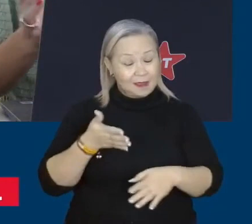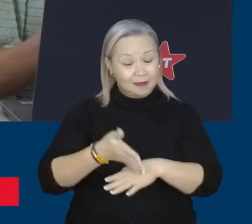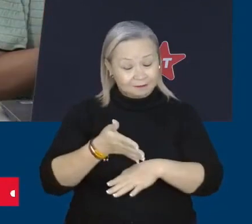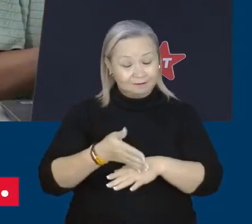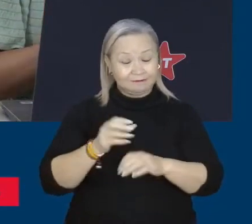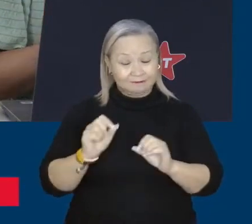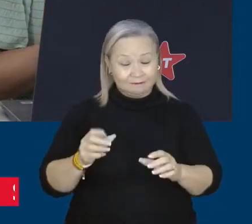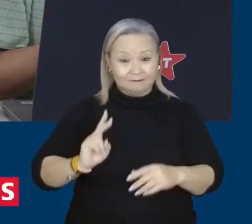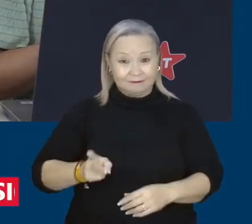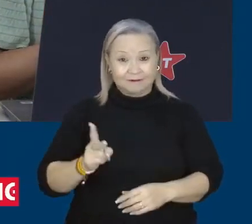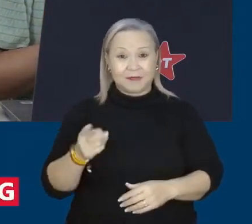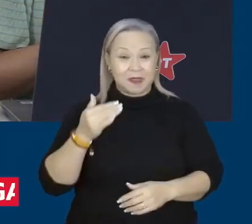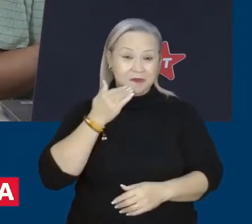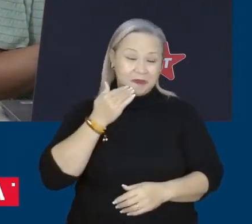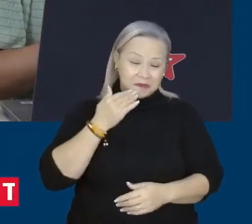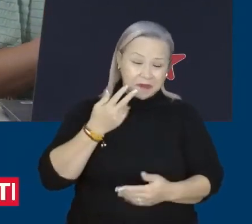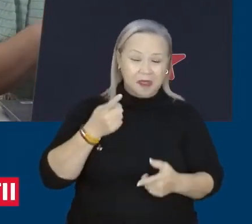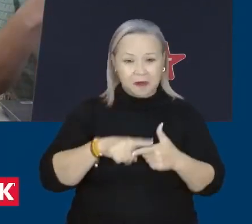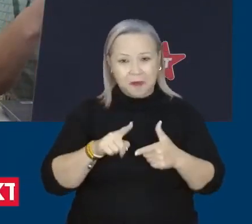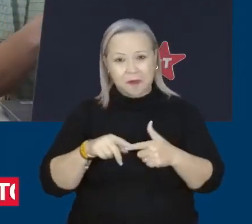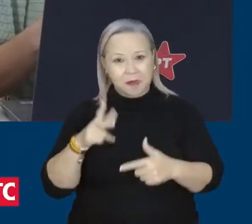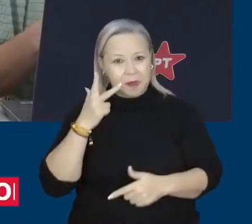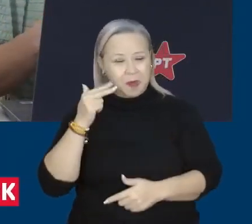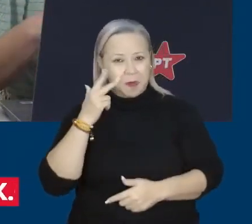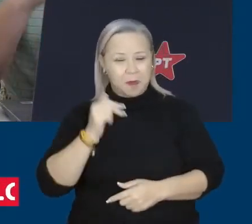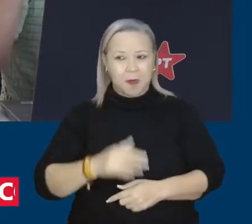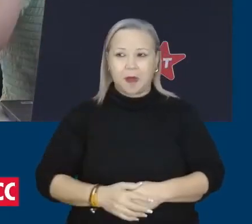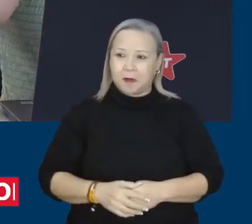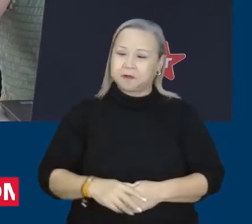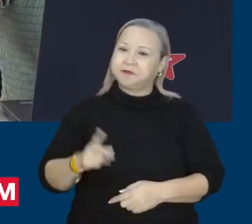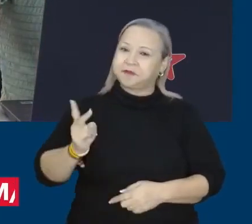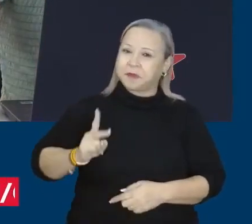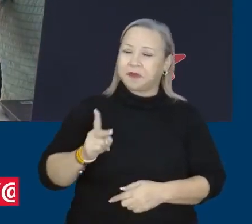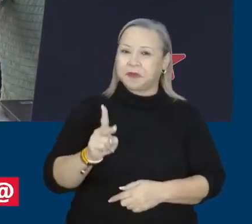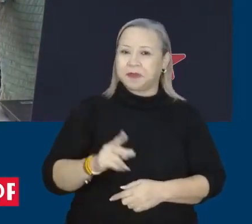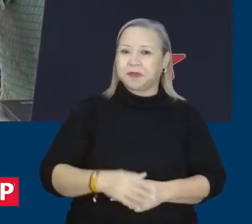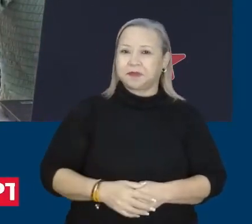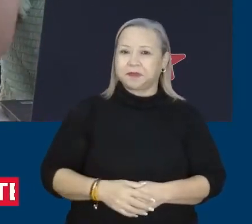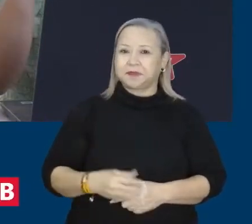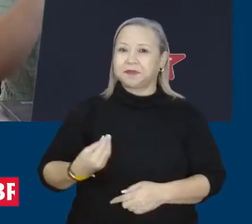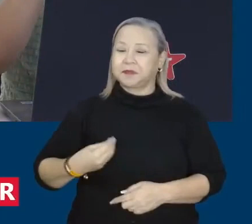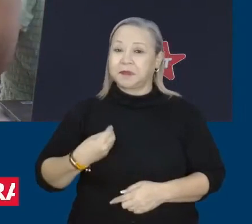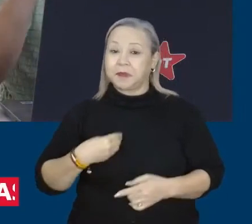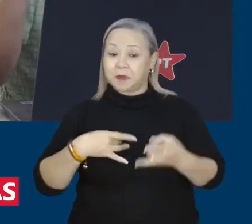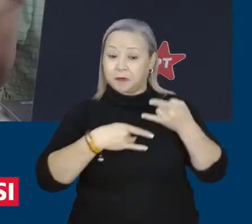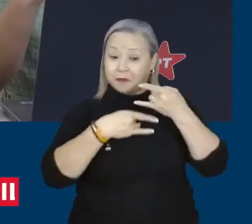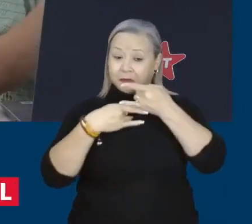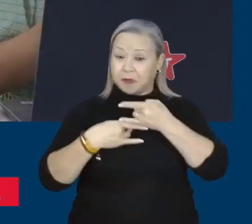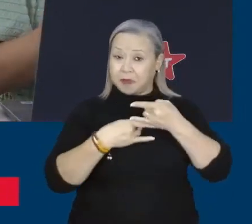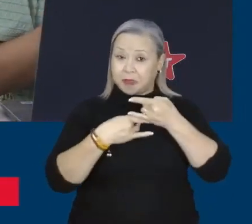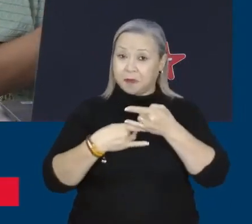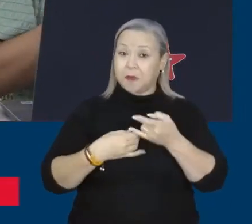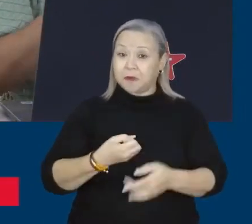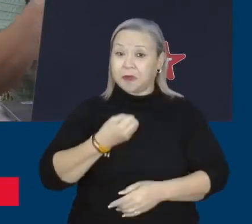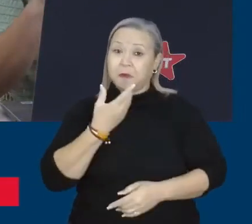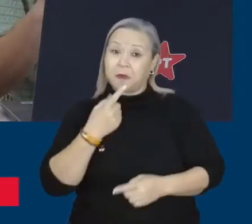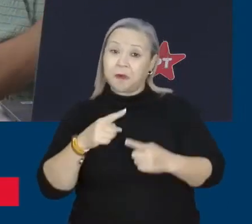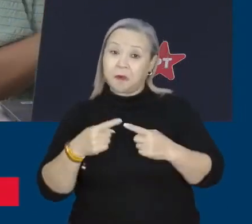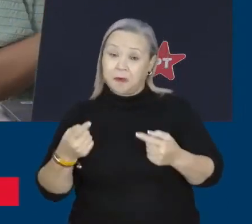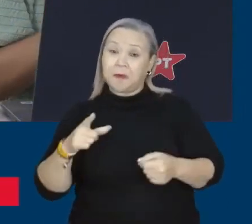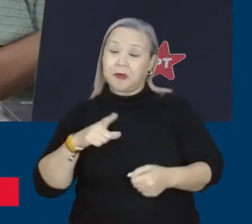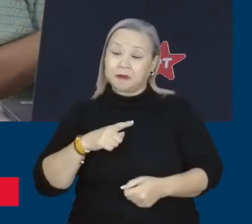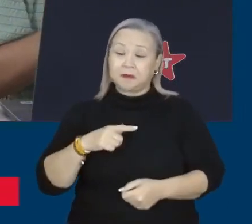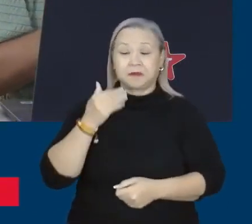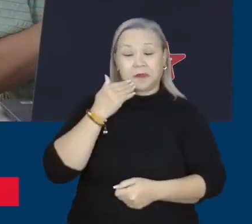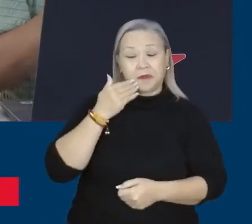jogo. Então vamos seguindo aqui enquanto a gente consegue, né? Porque a vida remota nos permite muitas coisas, mas tem esses contratempos, não tem